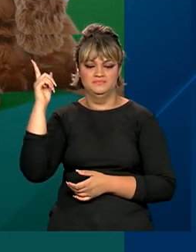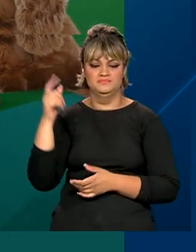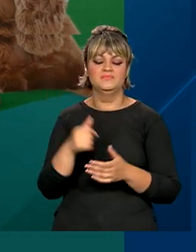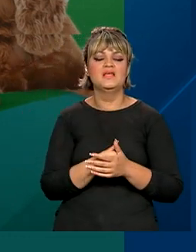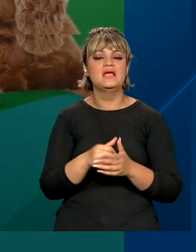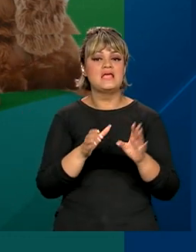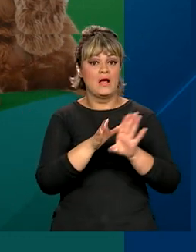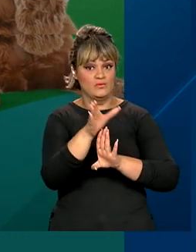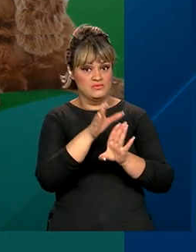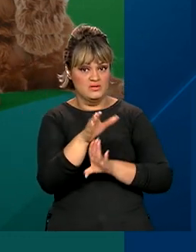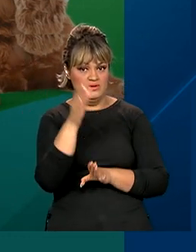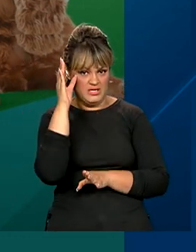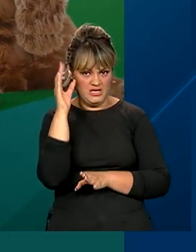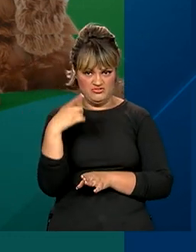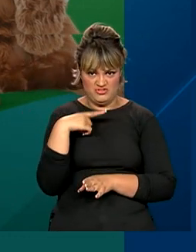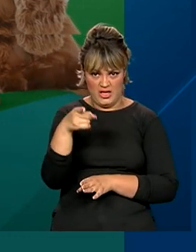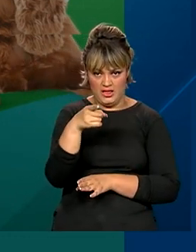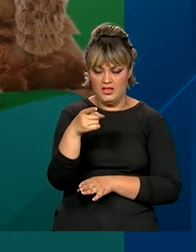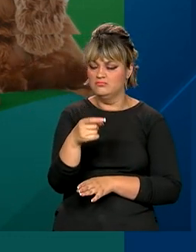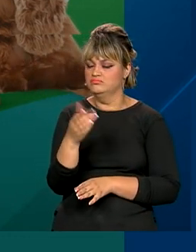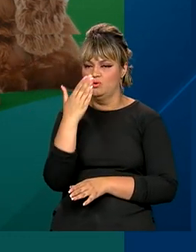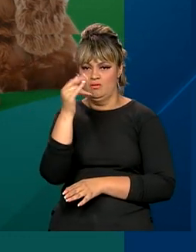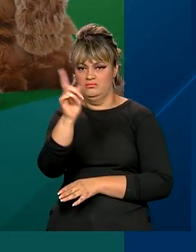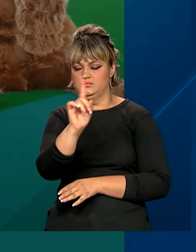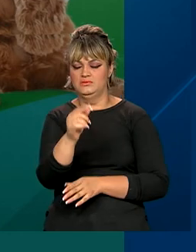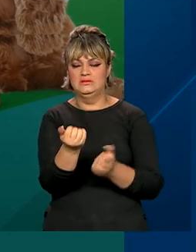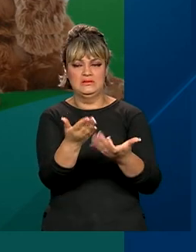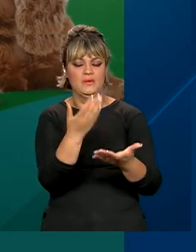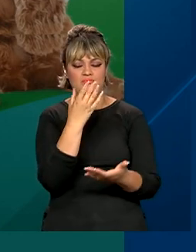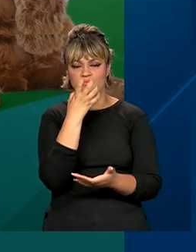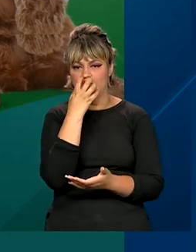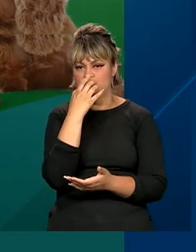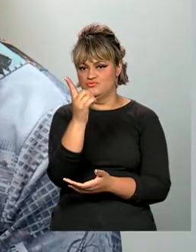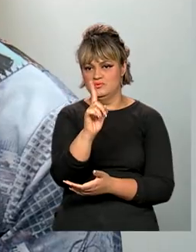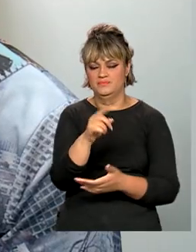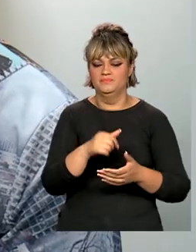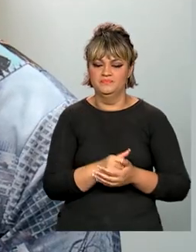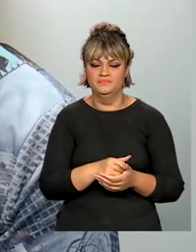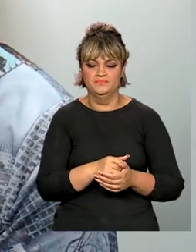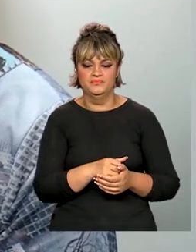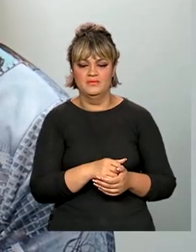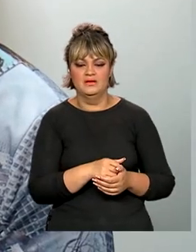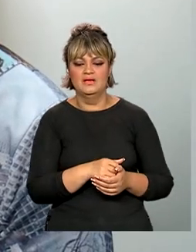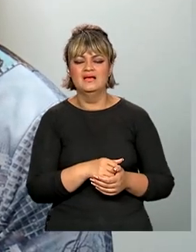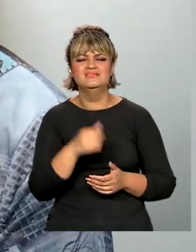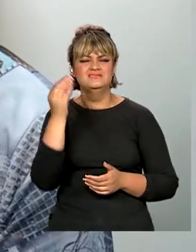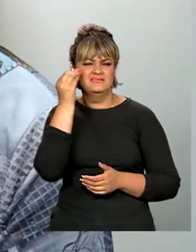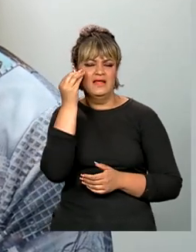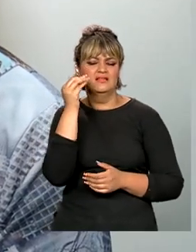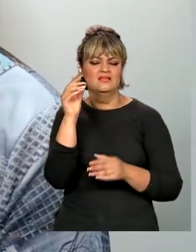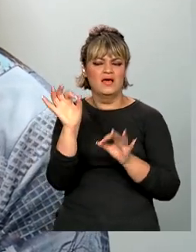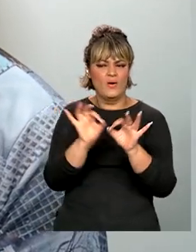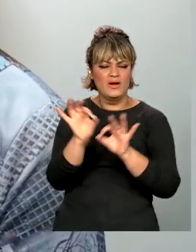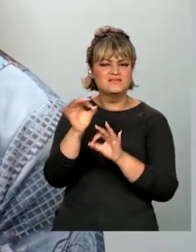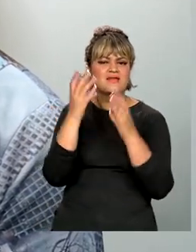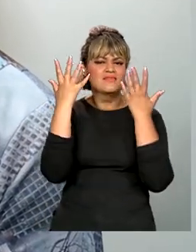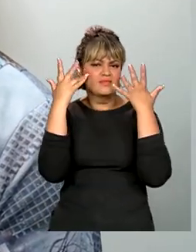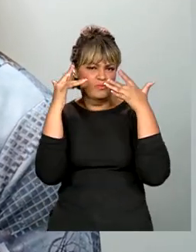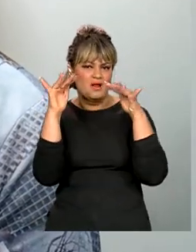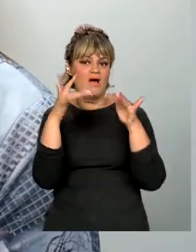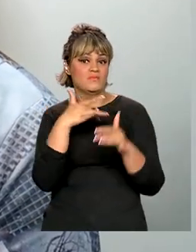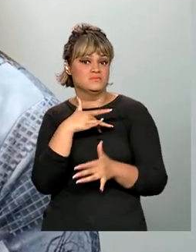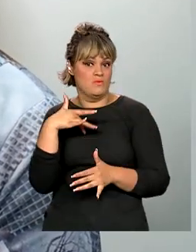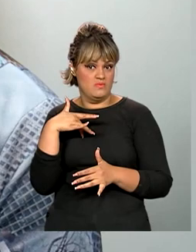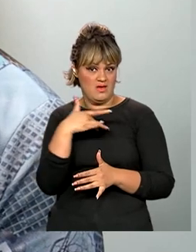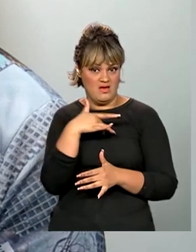e orientou seus clientes a suspenderem imediatamente o consumo Tente fazer petiscos naturais tem várias receitas